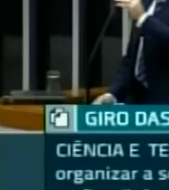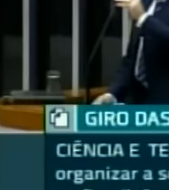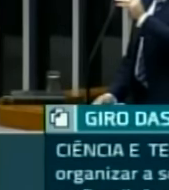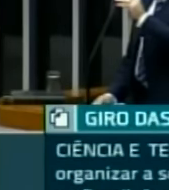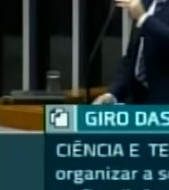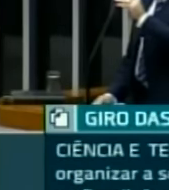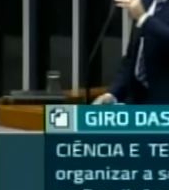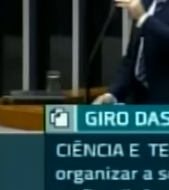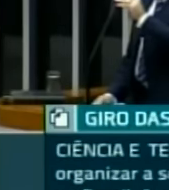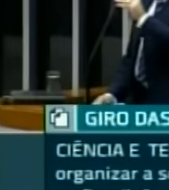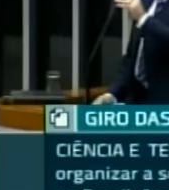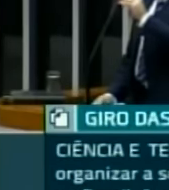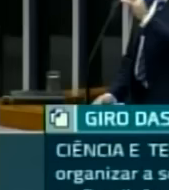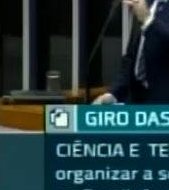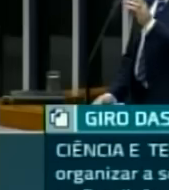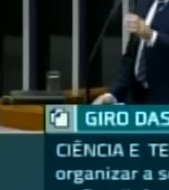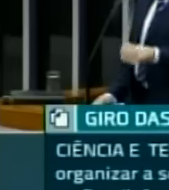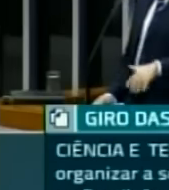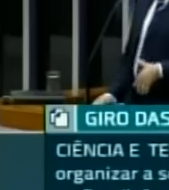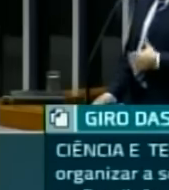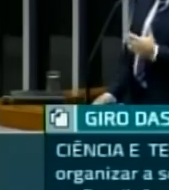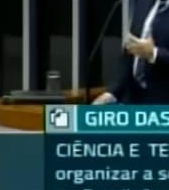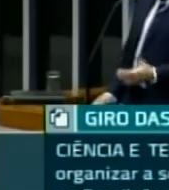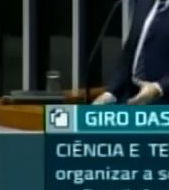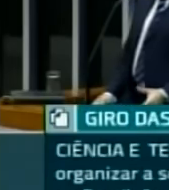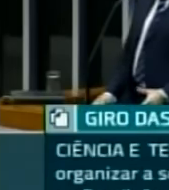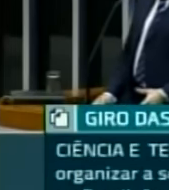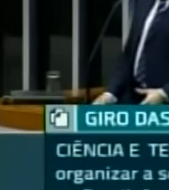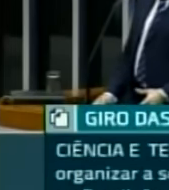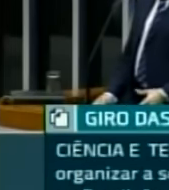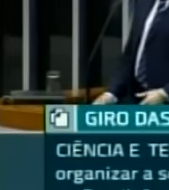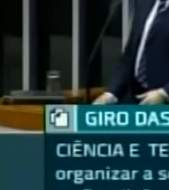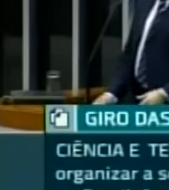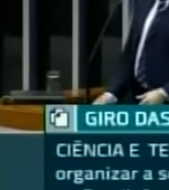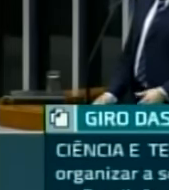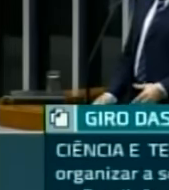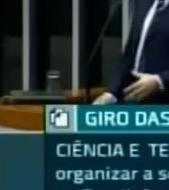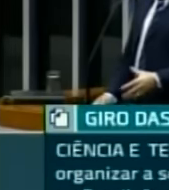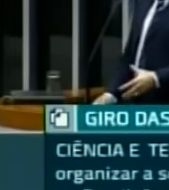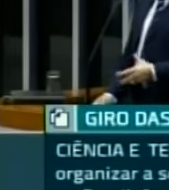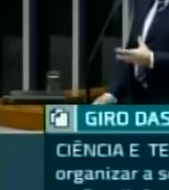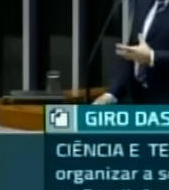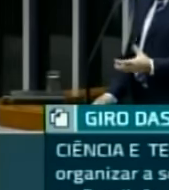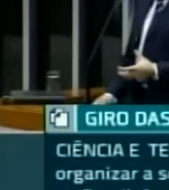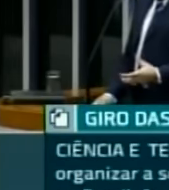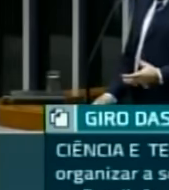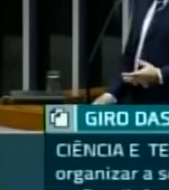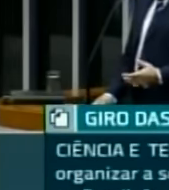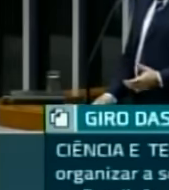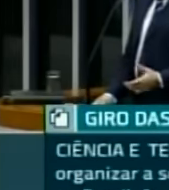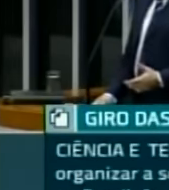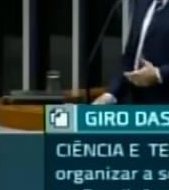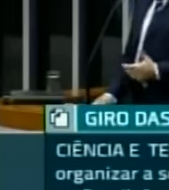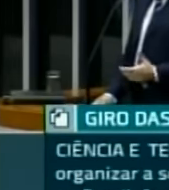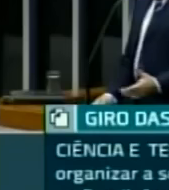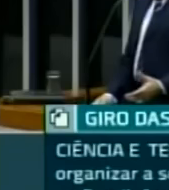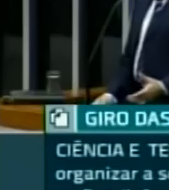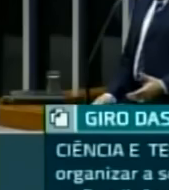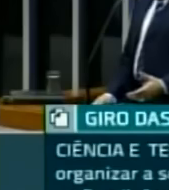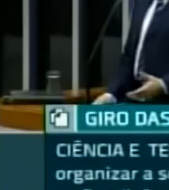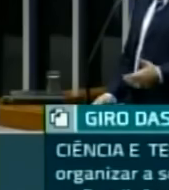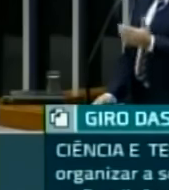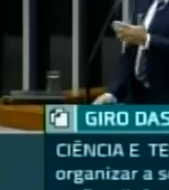foram achincalhadas por causa de outros atributos que não cabe falar aqui, porque esse parlamento é um parlamento de entendimento. Estamos aqui lutando por um